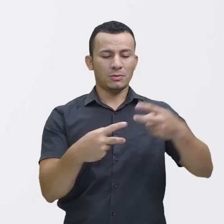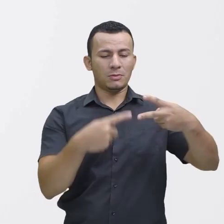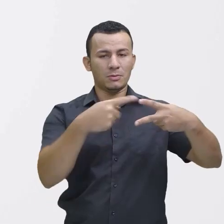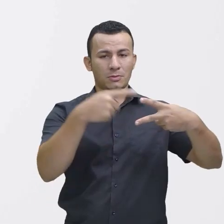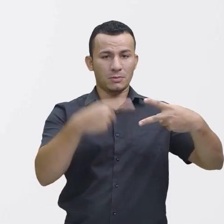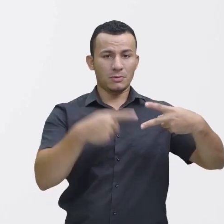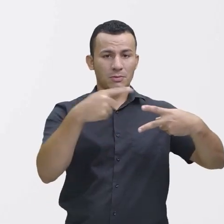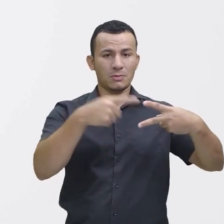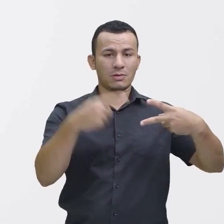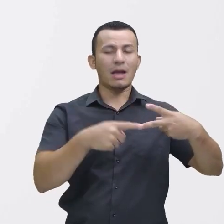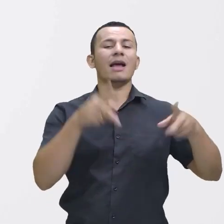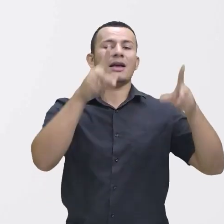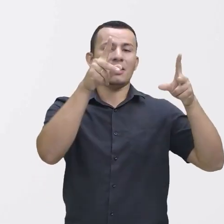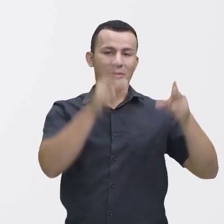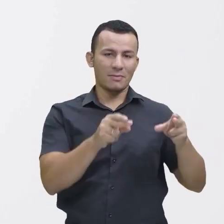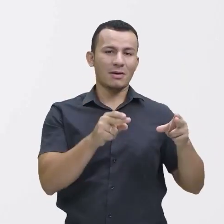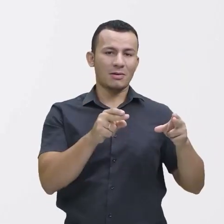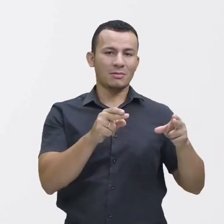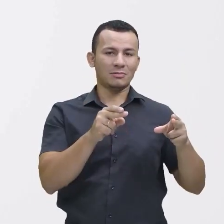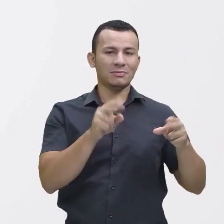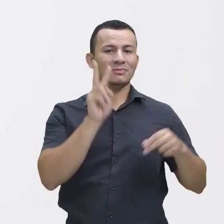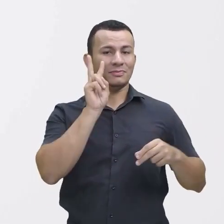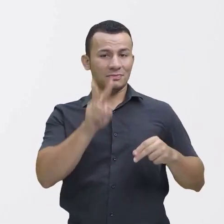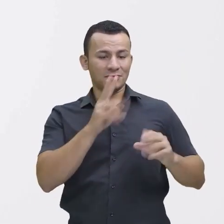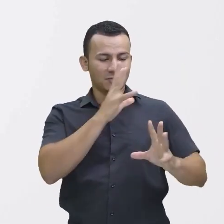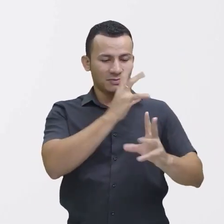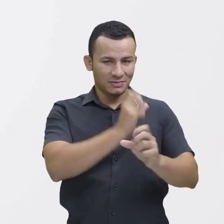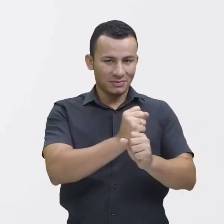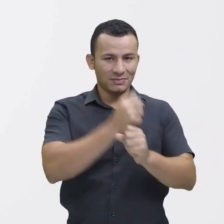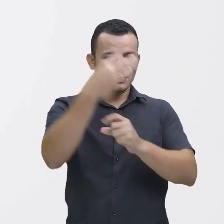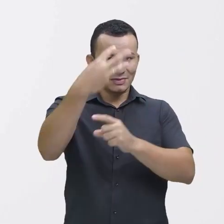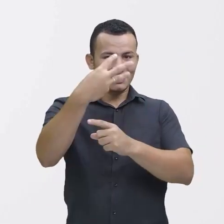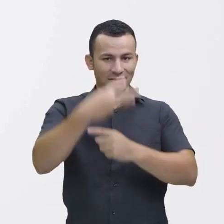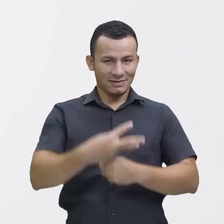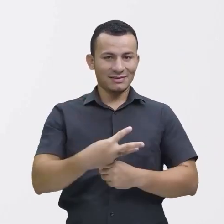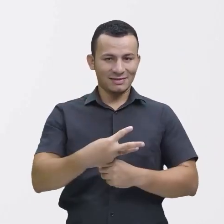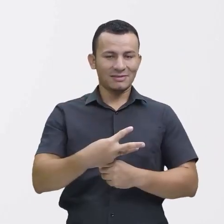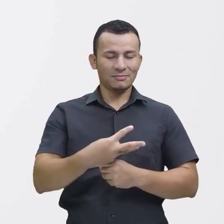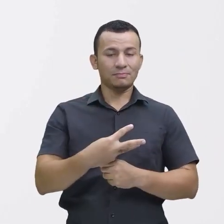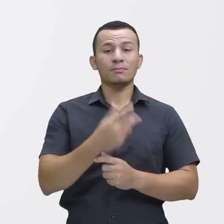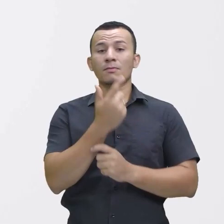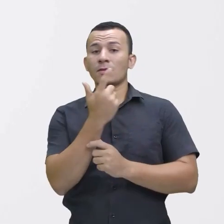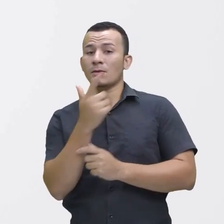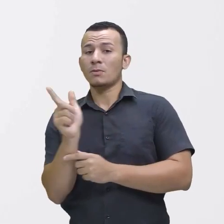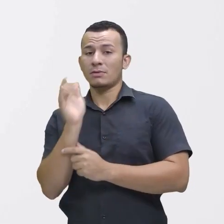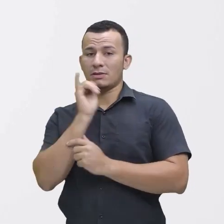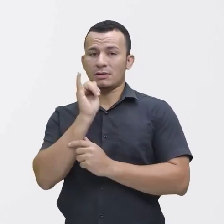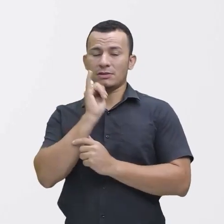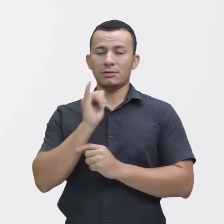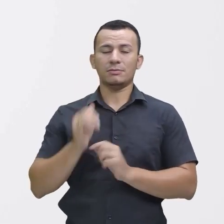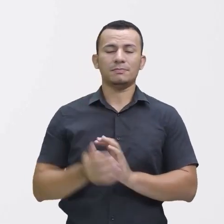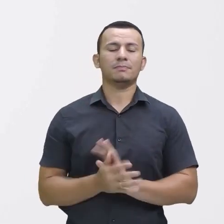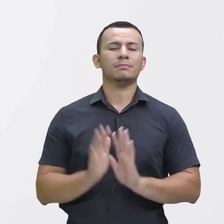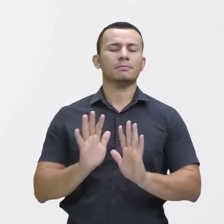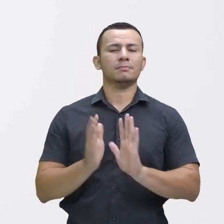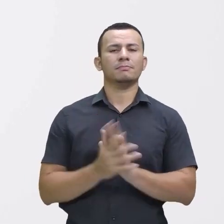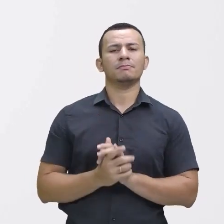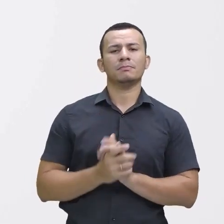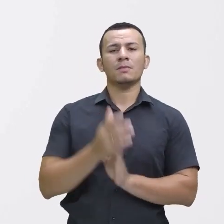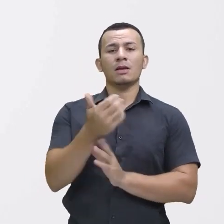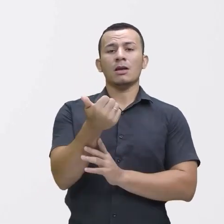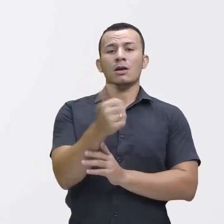relação de igualdade nesta sentença. Vamos ver se no próximo existe isso também? Quanto é